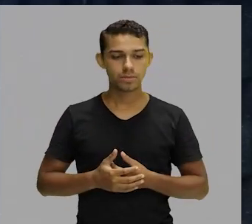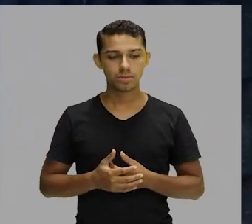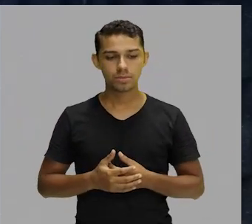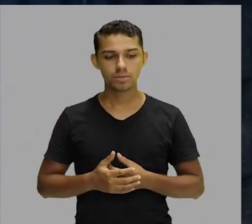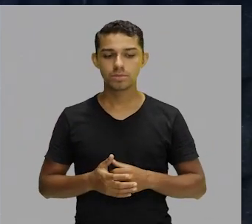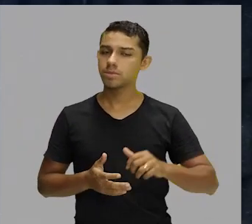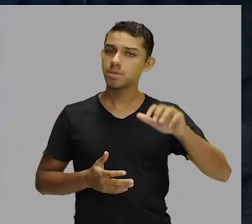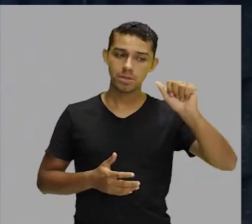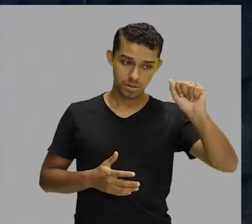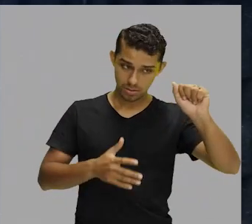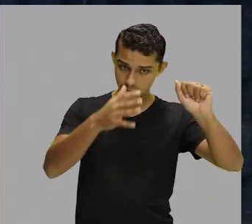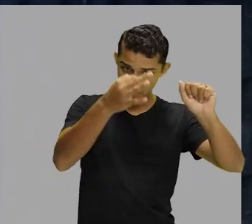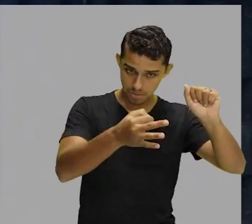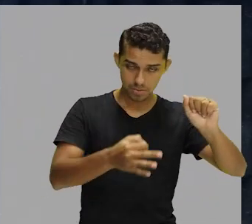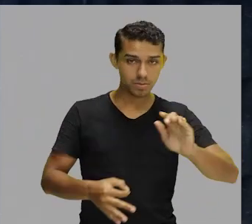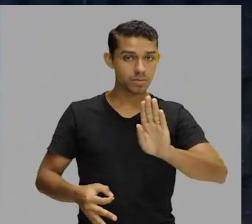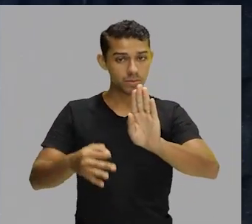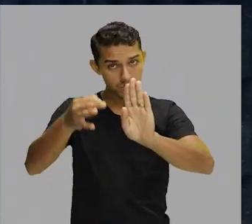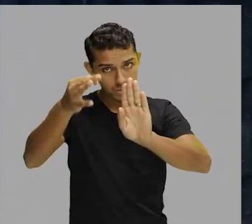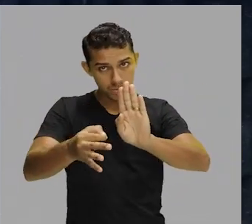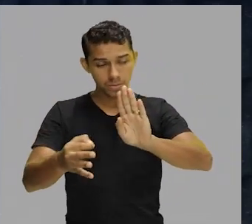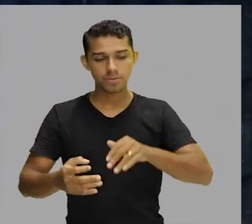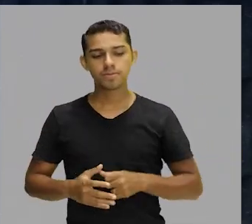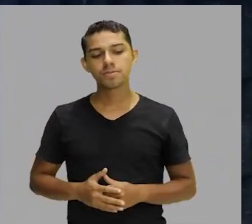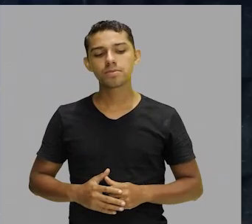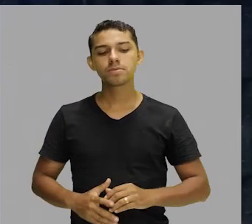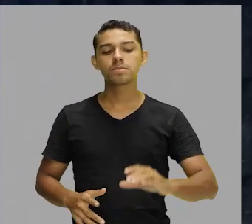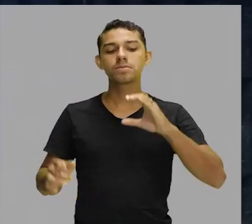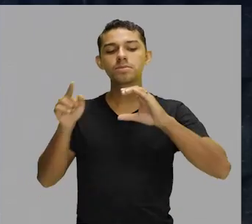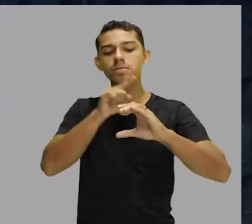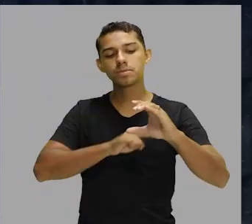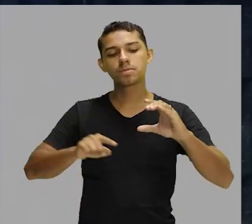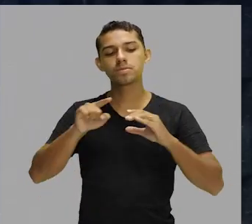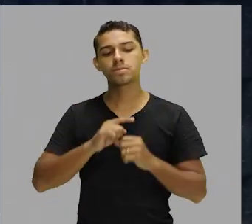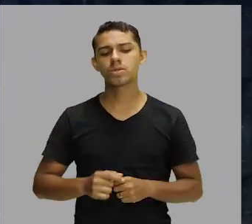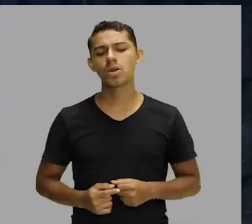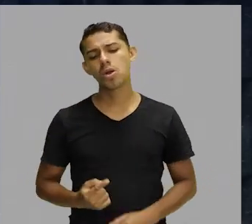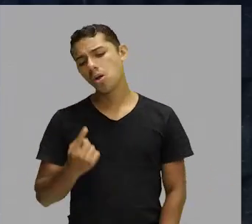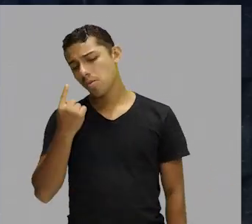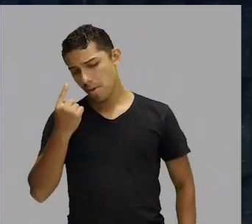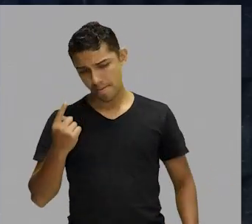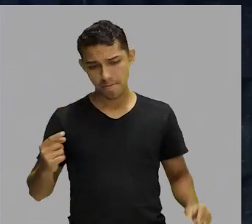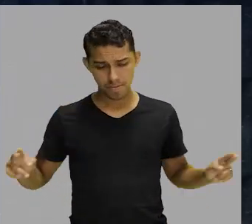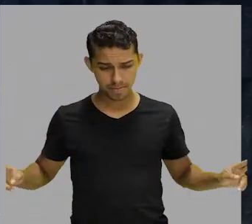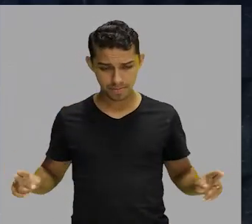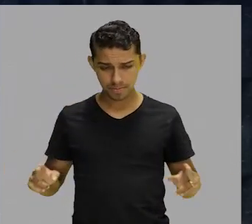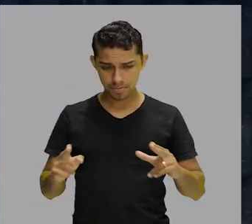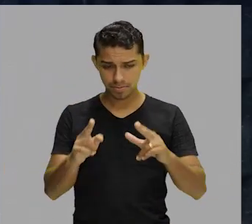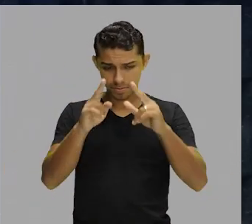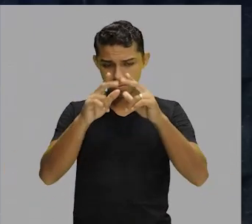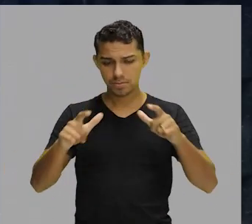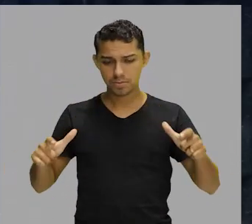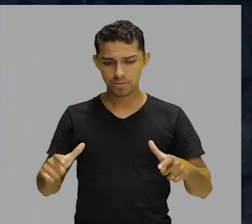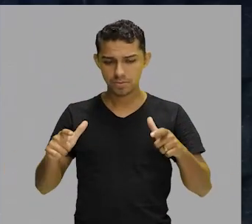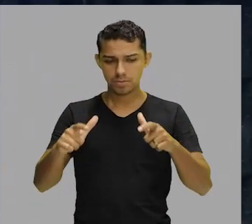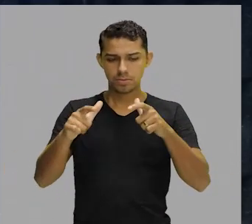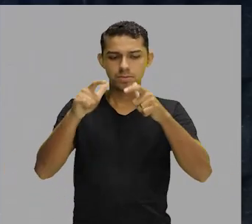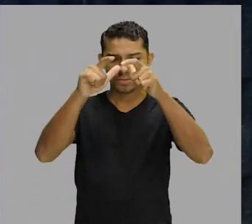é nem a letra A e nem a letra B. A letra C diz o seguinte: uma pirâmide de